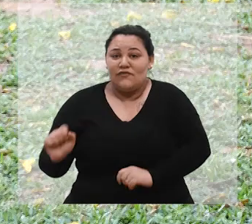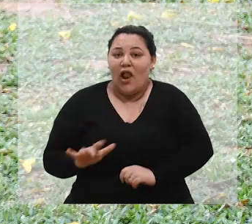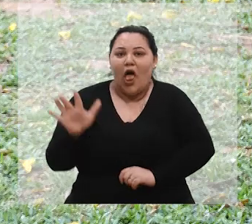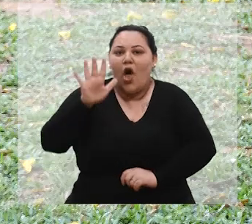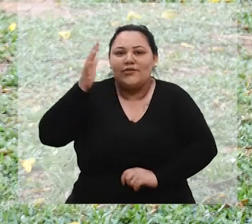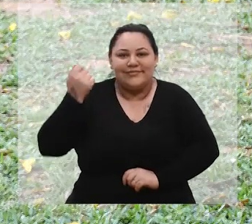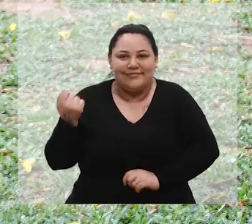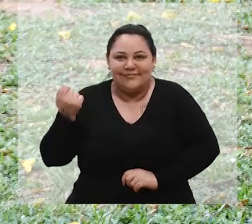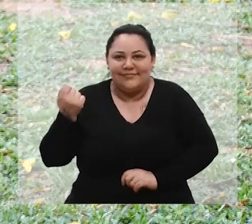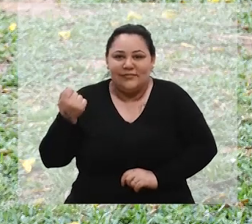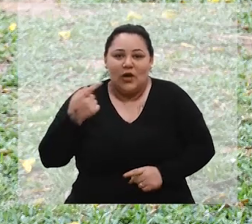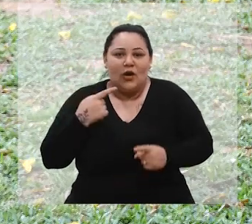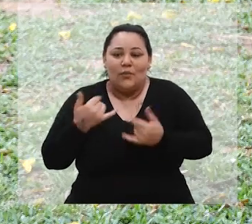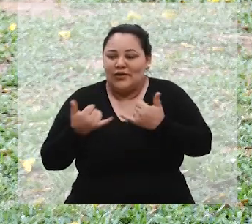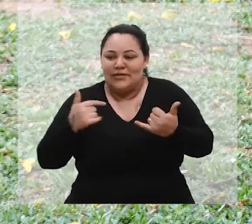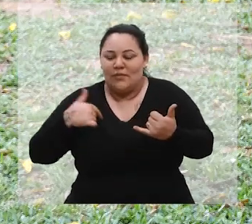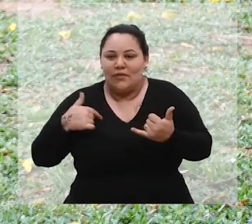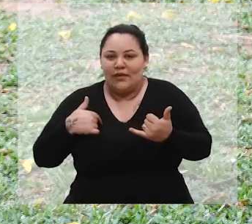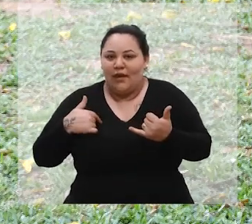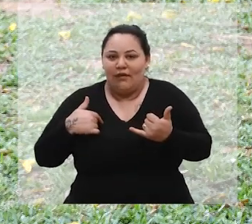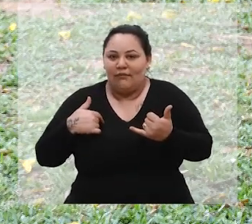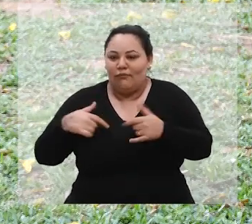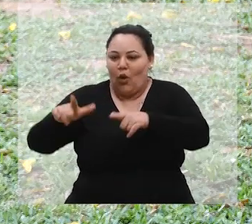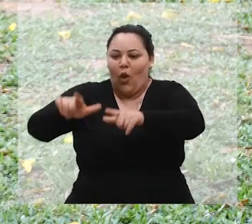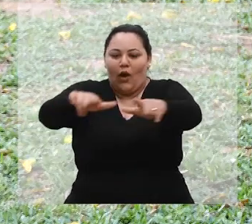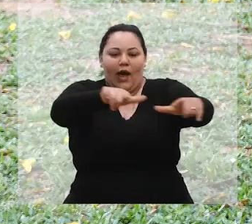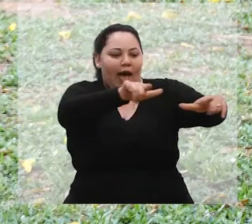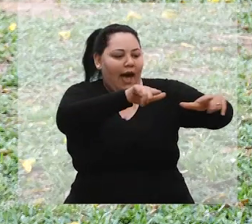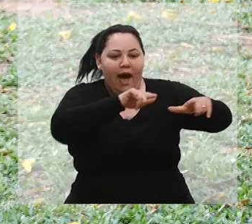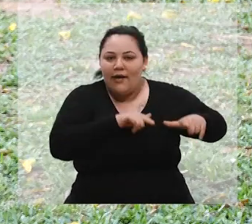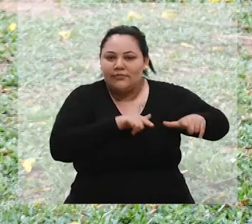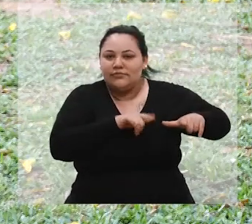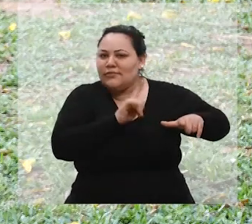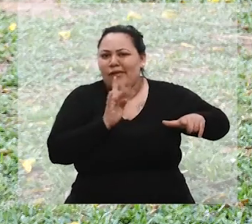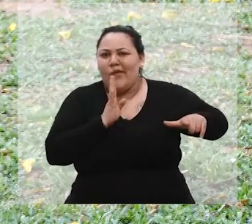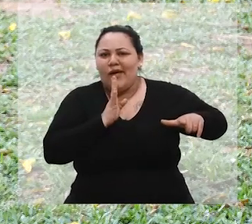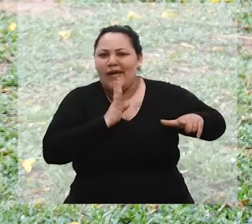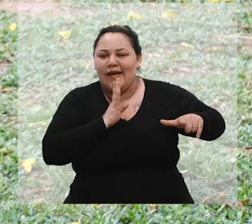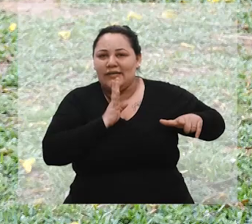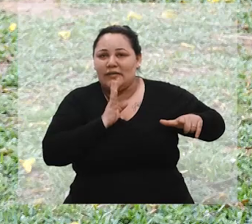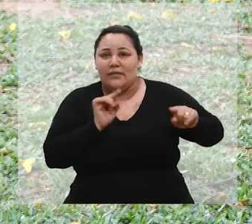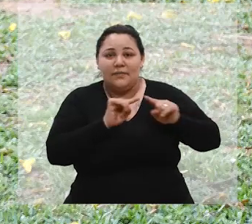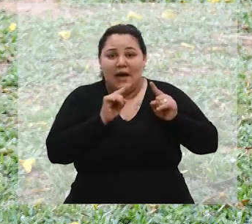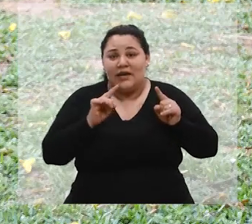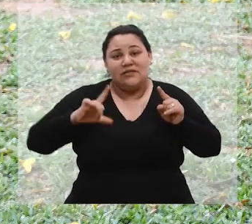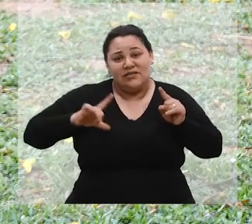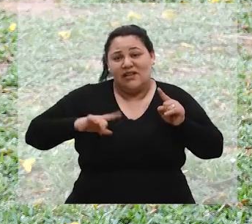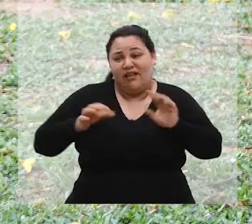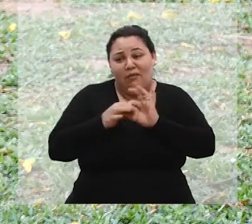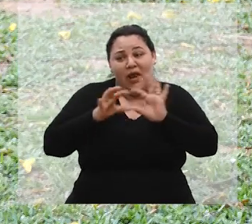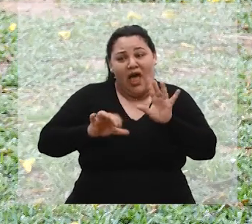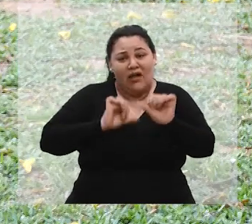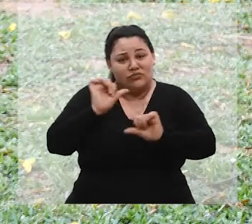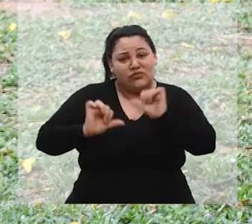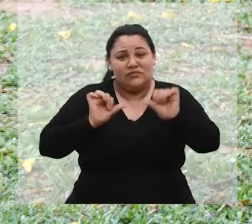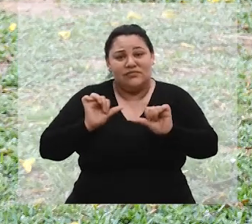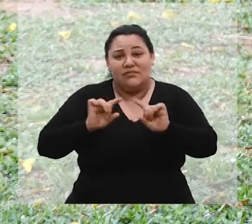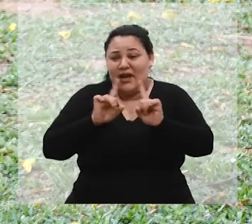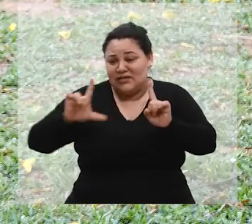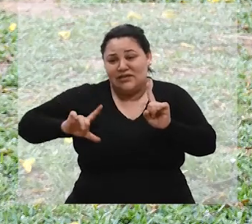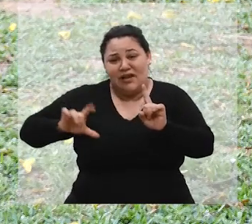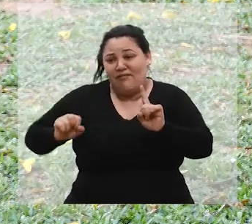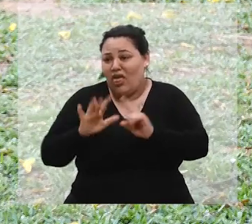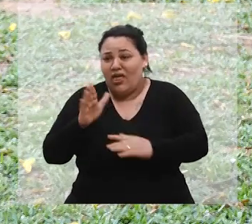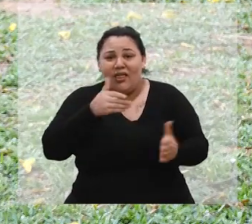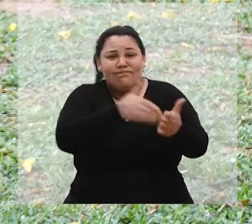lá para onde for, tem uma certa possibilidade de distanciamento e de afastamento disso, que nos permite algumas mudanças, mas ela é bastante limitada. Tem